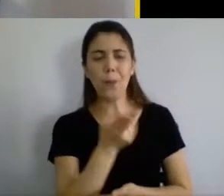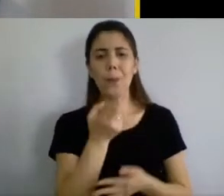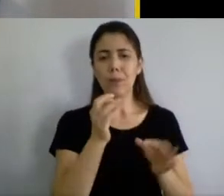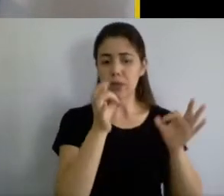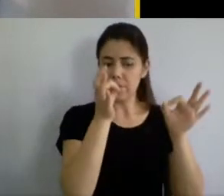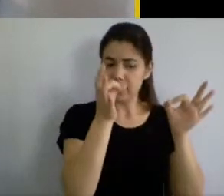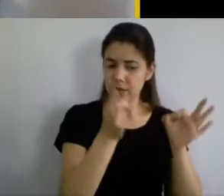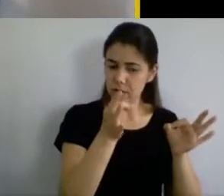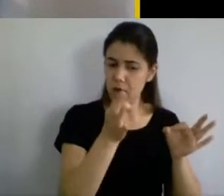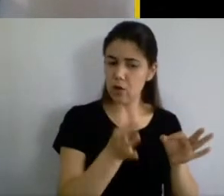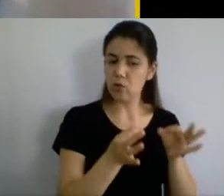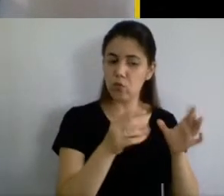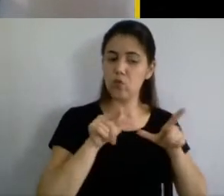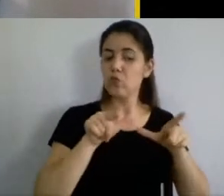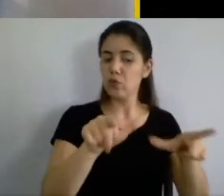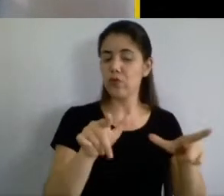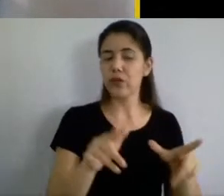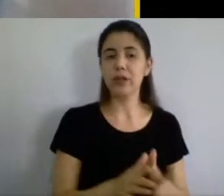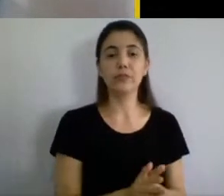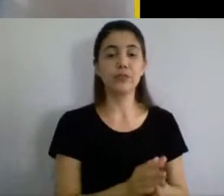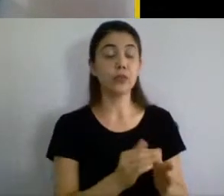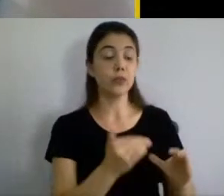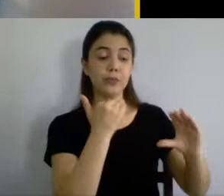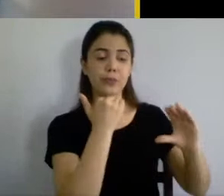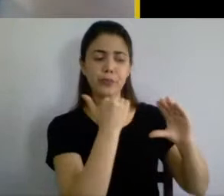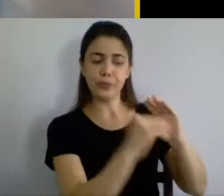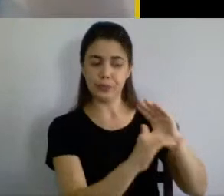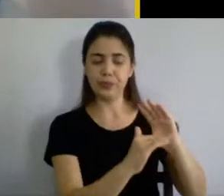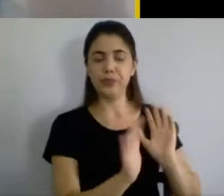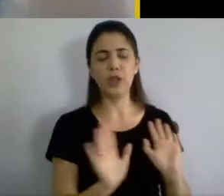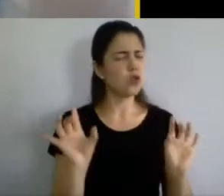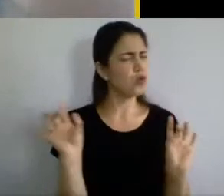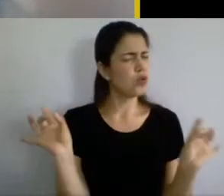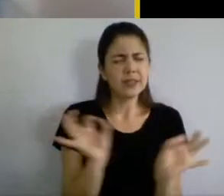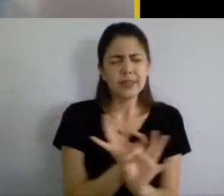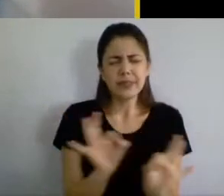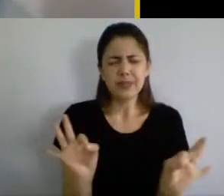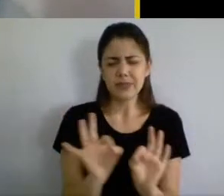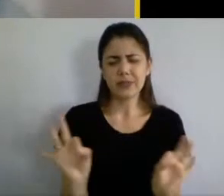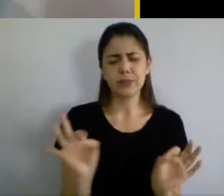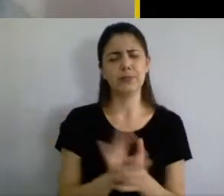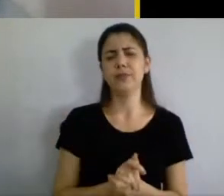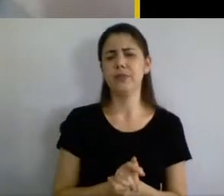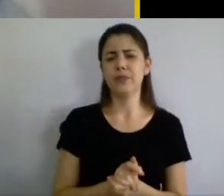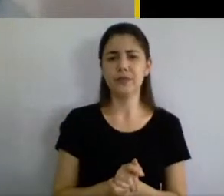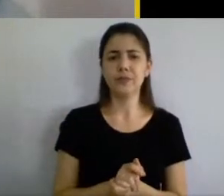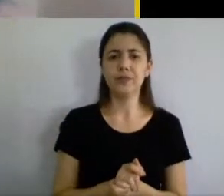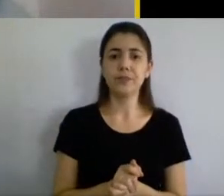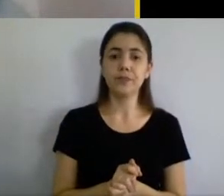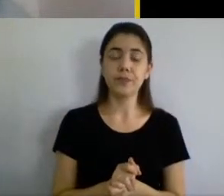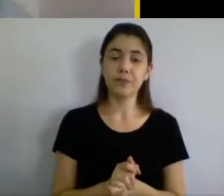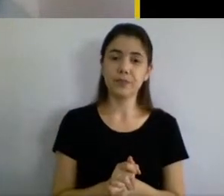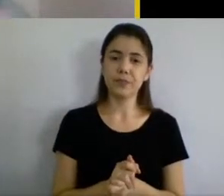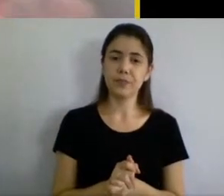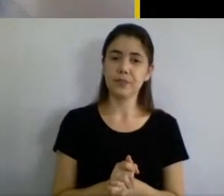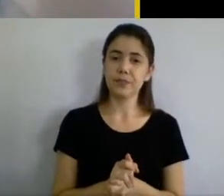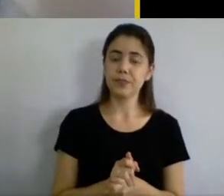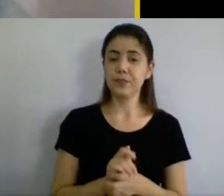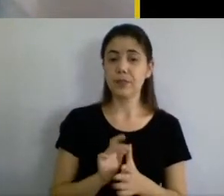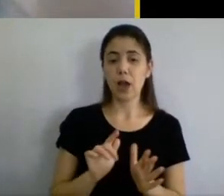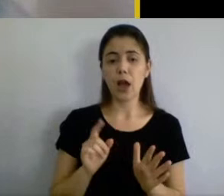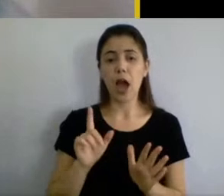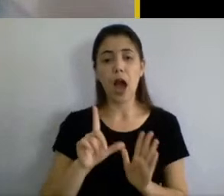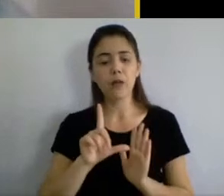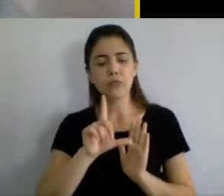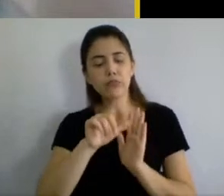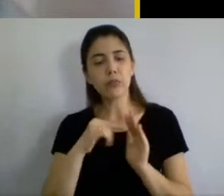querem no certificado e clicam em enviar. Né? É só isso, é bem simples, é bem fácil. Depois de uma semana,